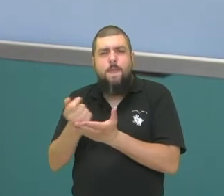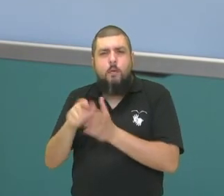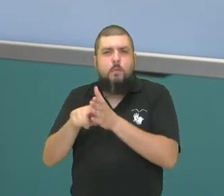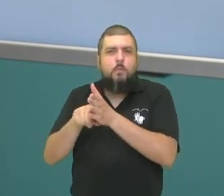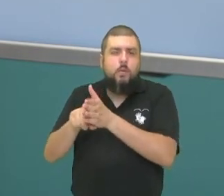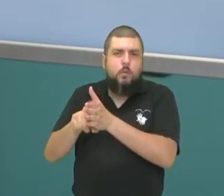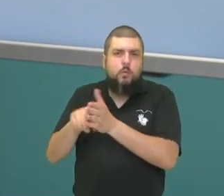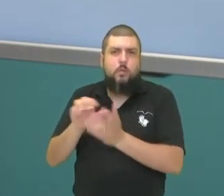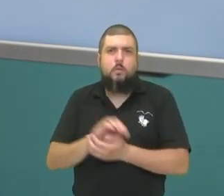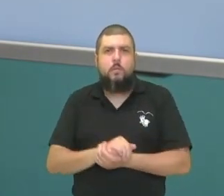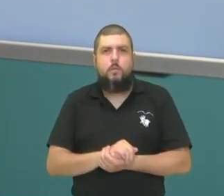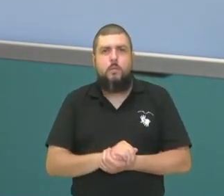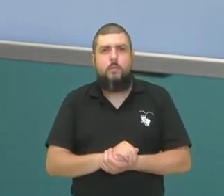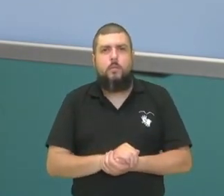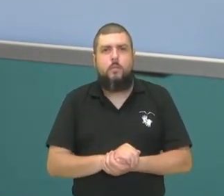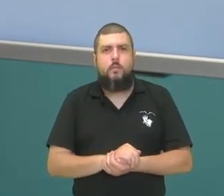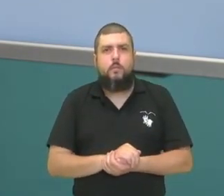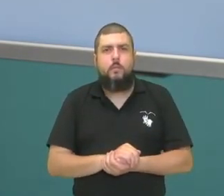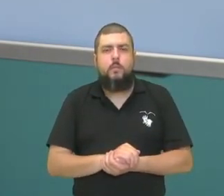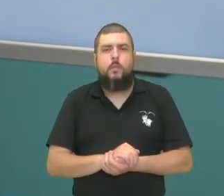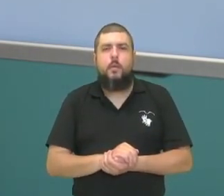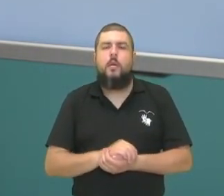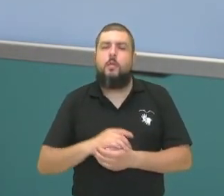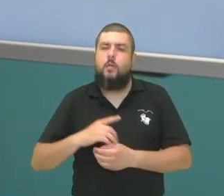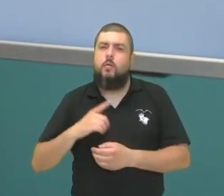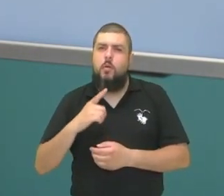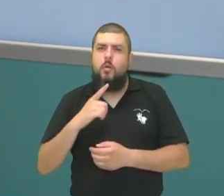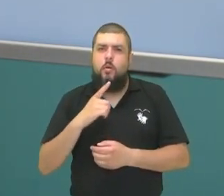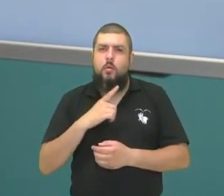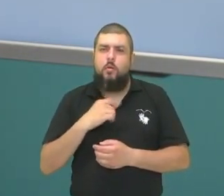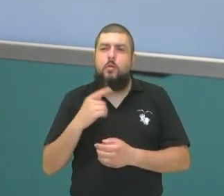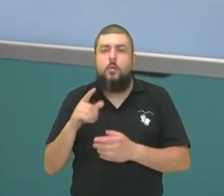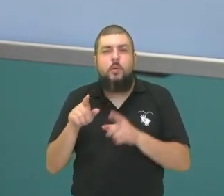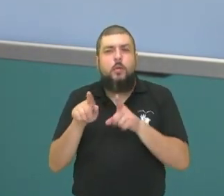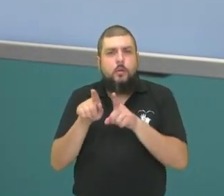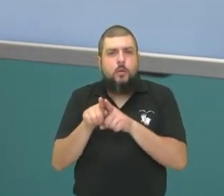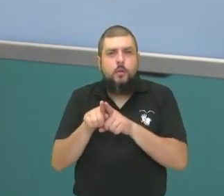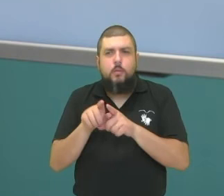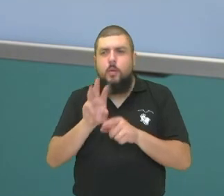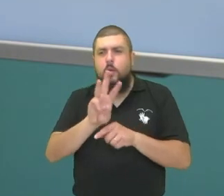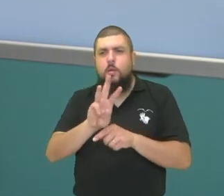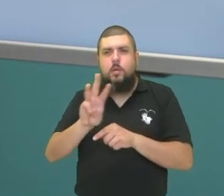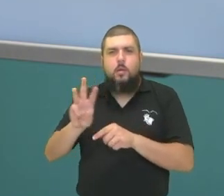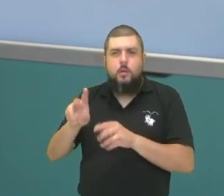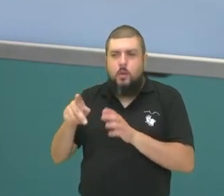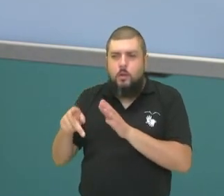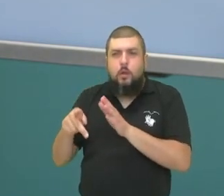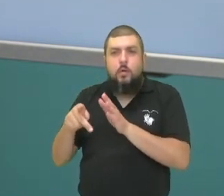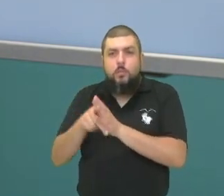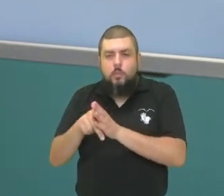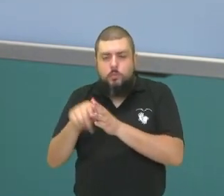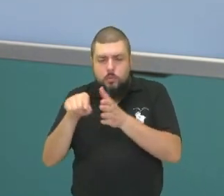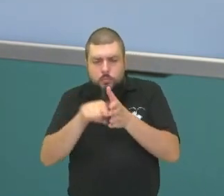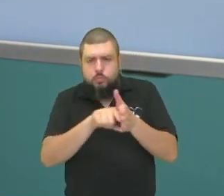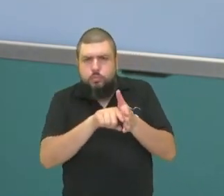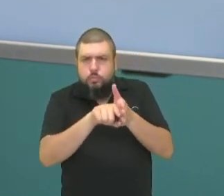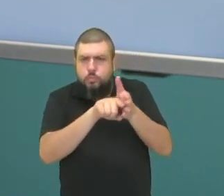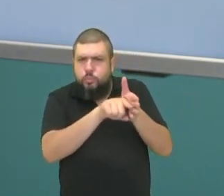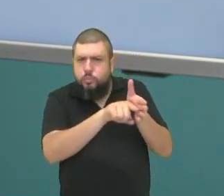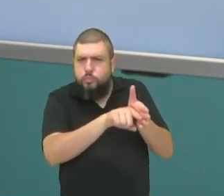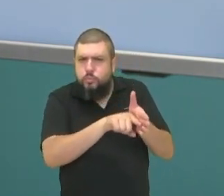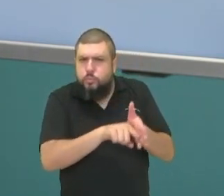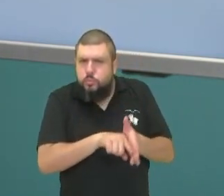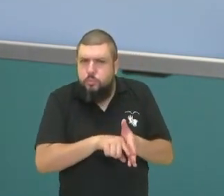na nossa notícia, e outras ferramentas além são sites especializados em fazer essa checagem. Então